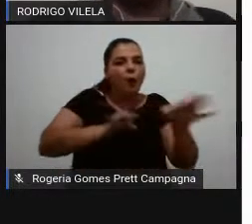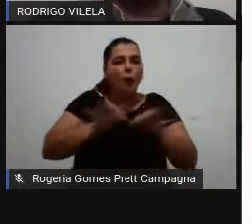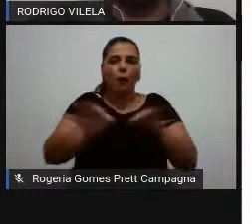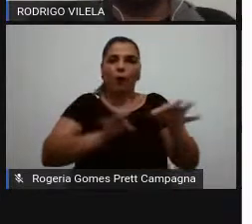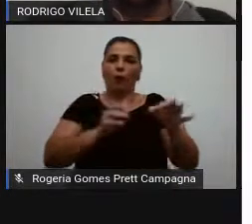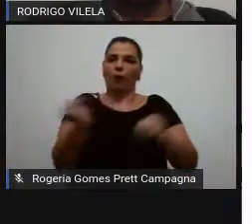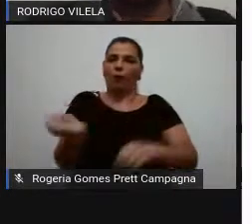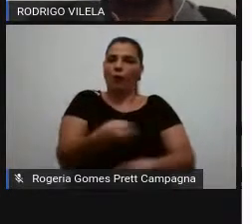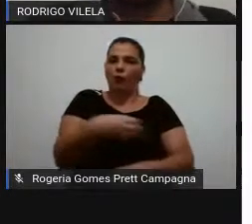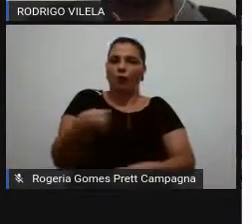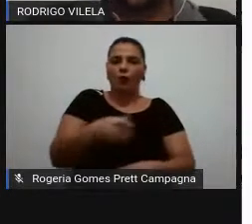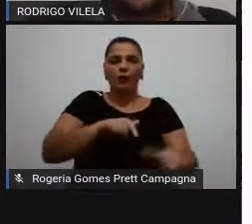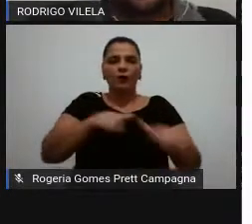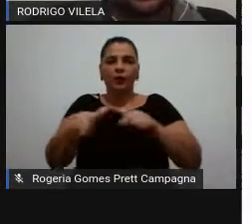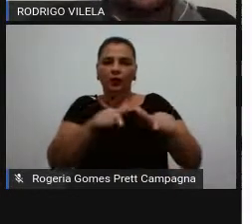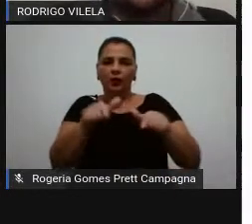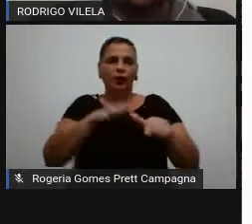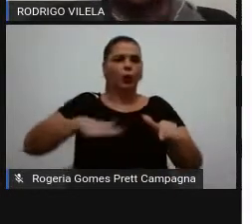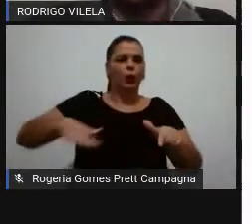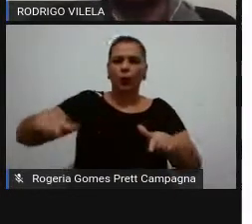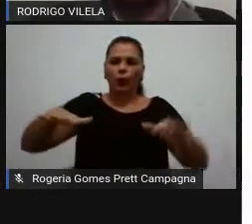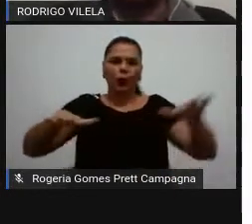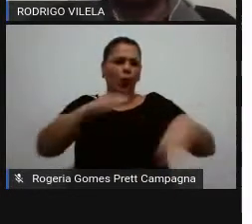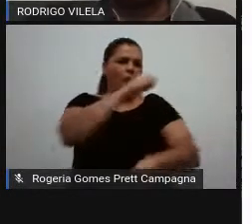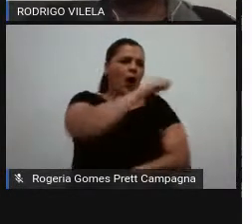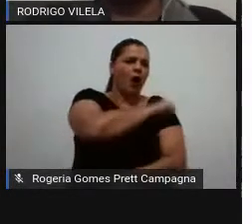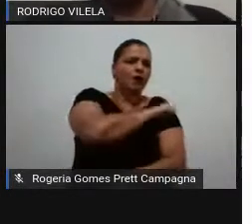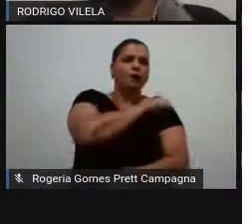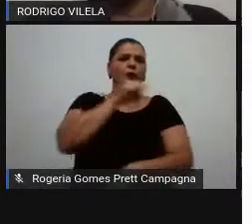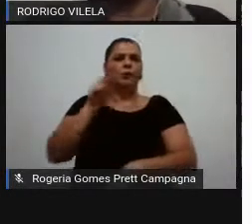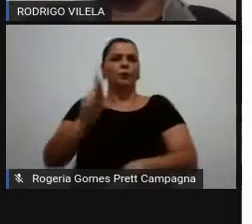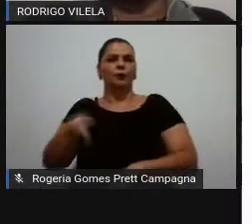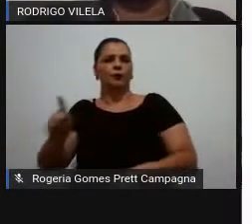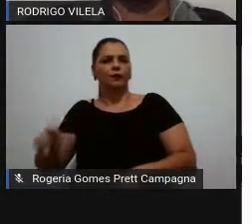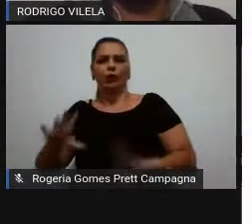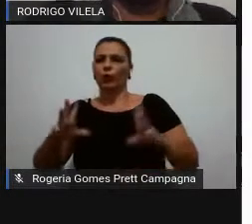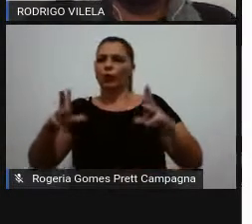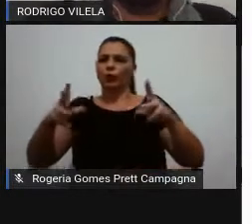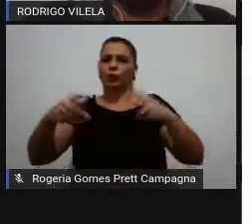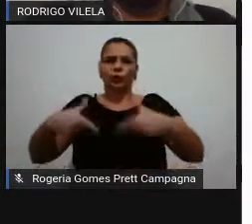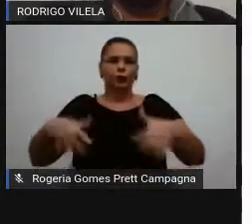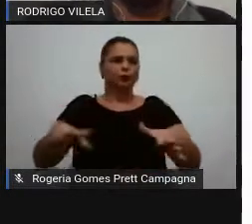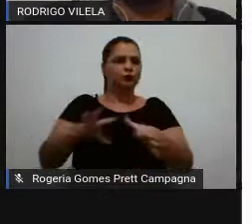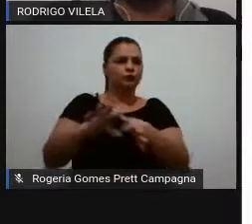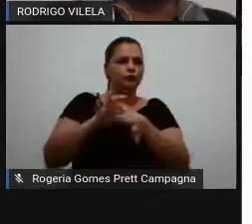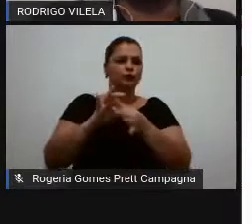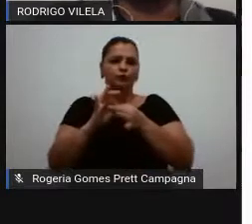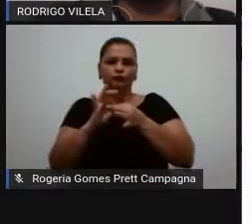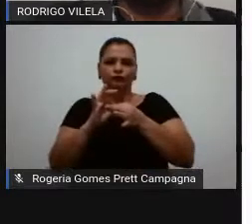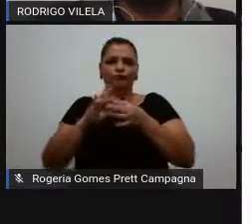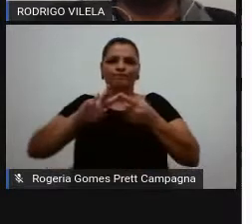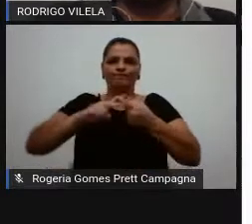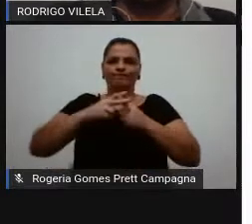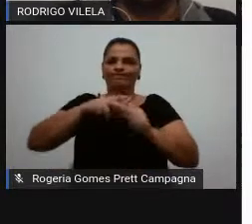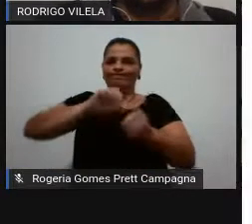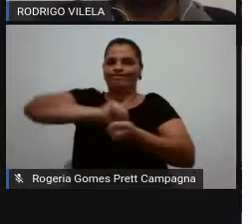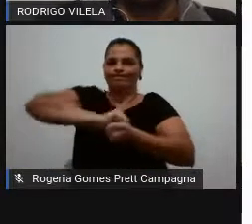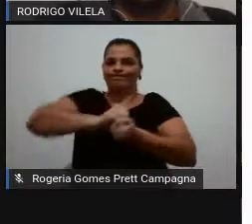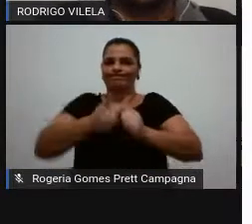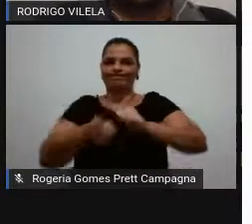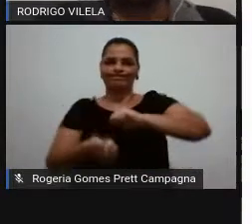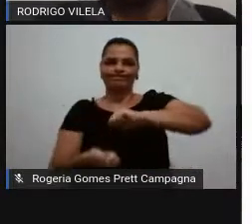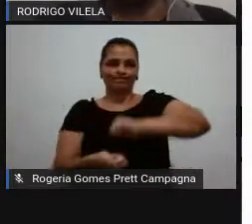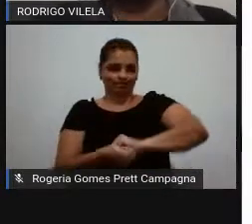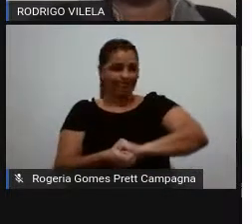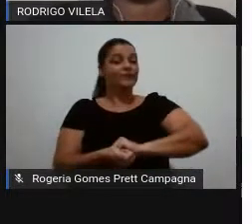trabalho, envolver todos os sujeitos dentro da escola, readequar conexões, porque nós estávamos acostumados com outro tipo de conexão.